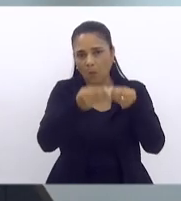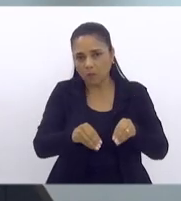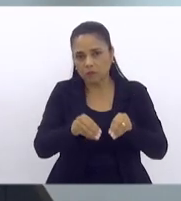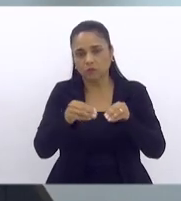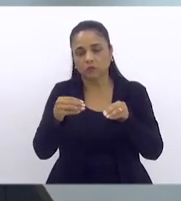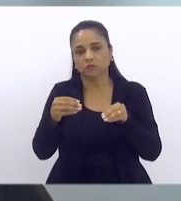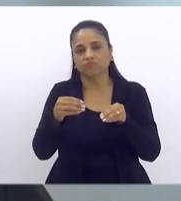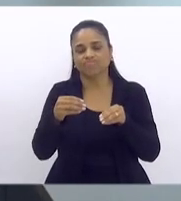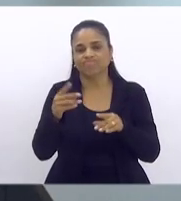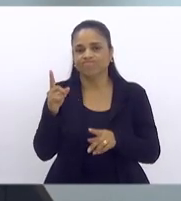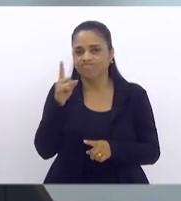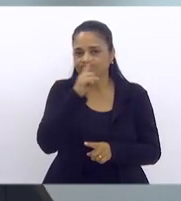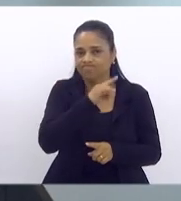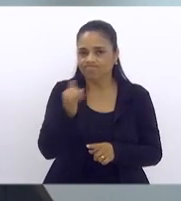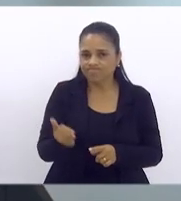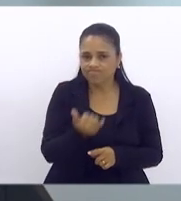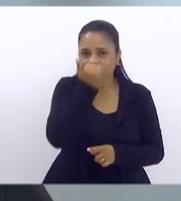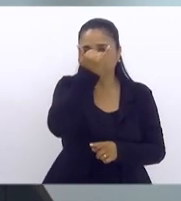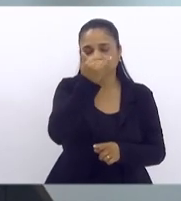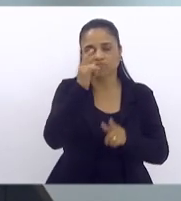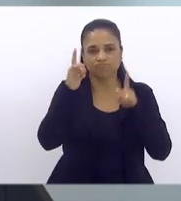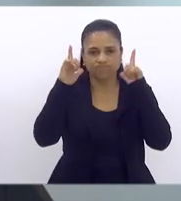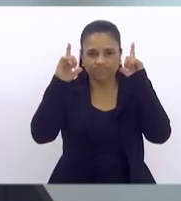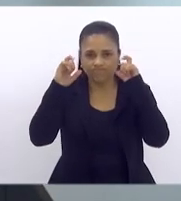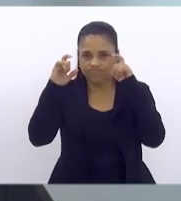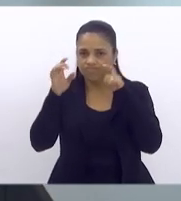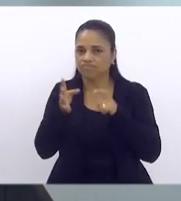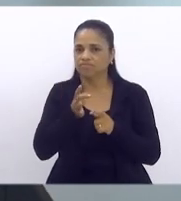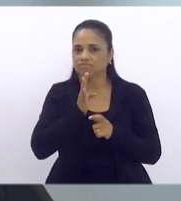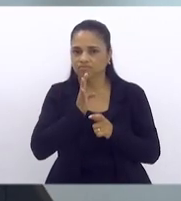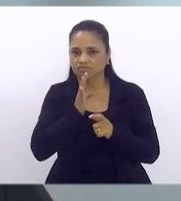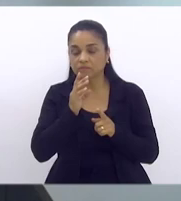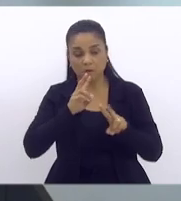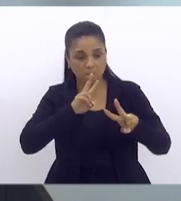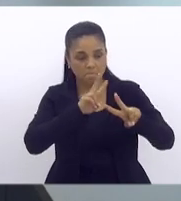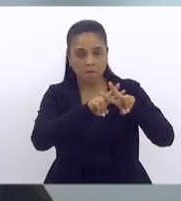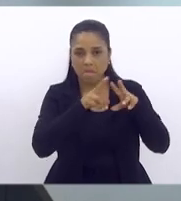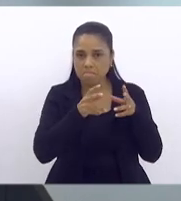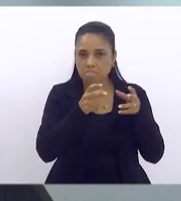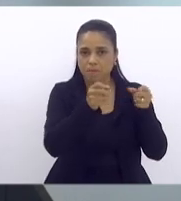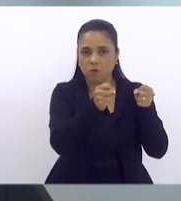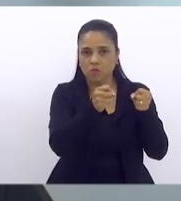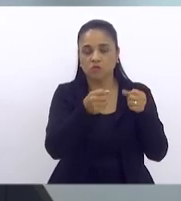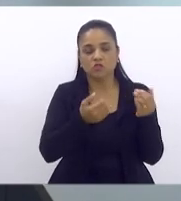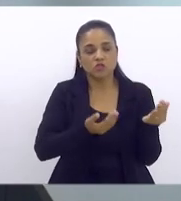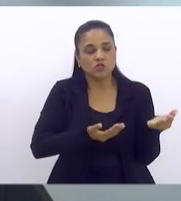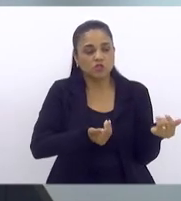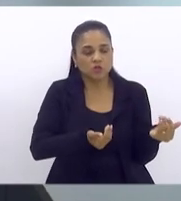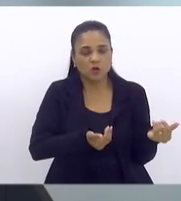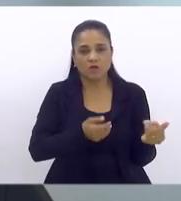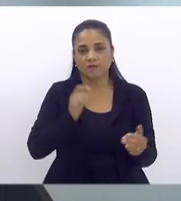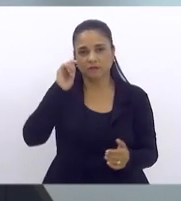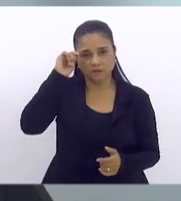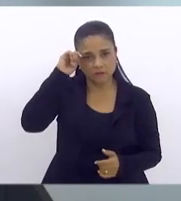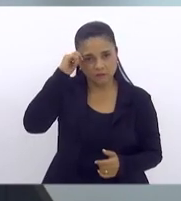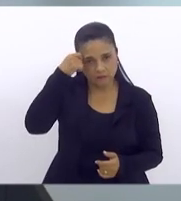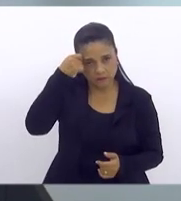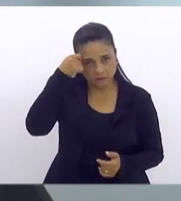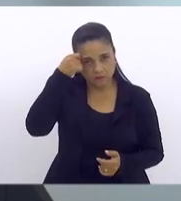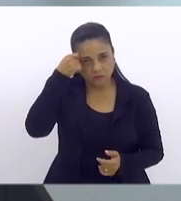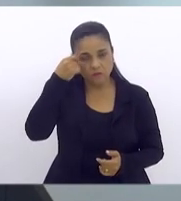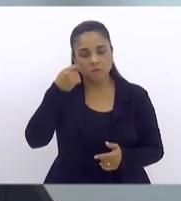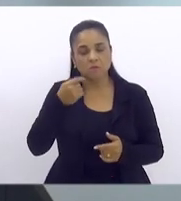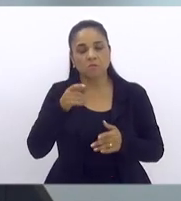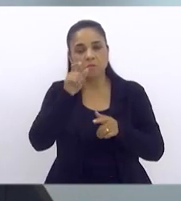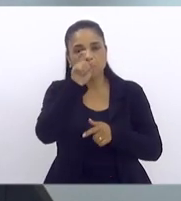um equívoco em reconhecimento fotográfico leva aí à prisão de jovens negros, pessoas de